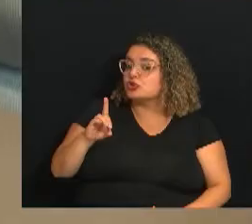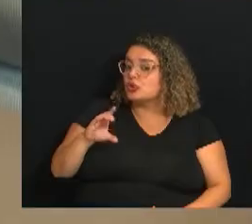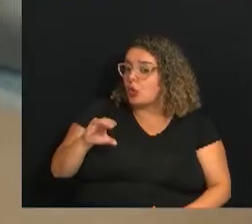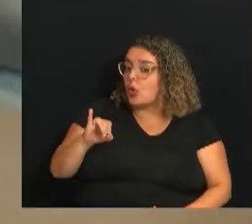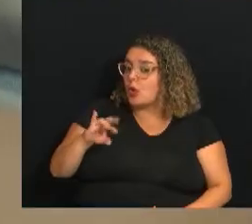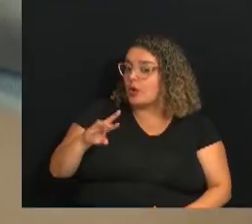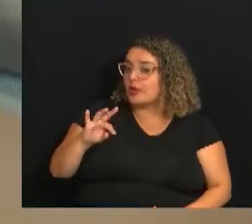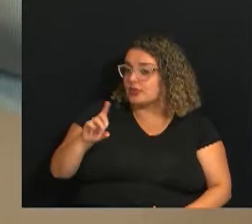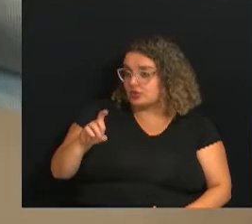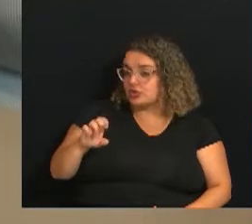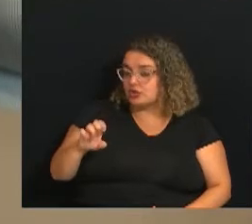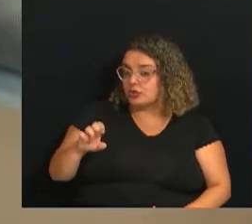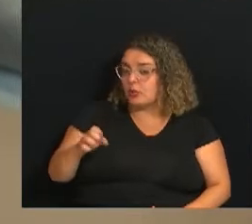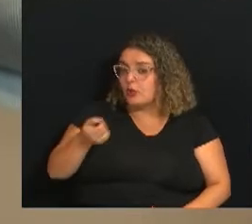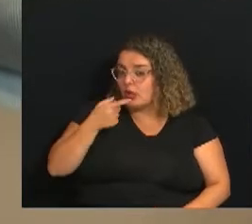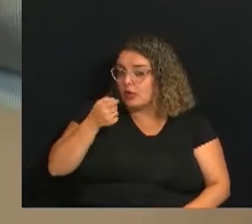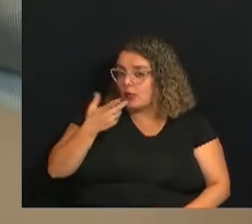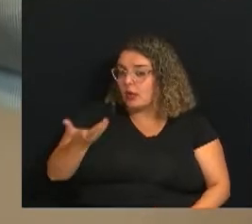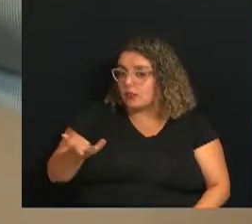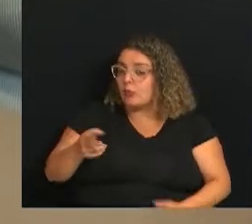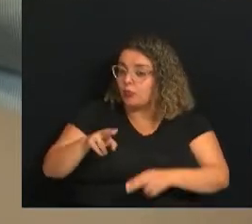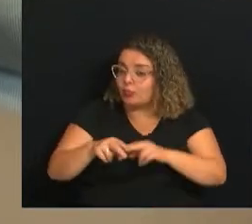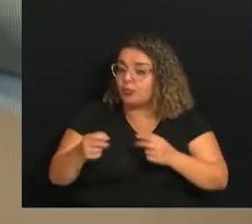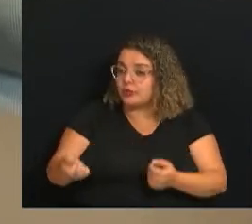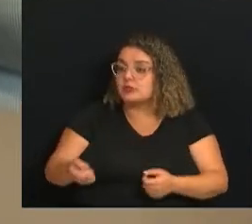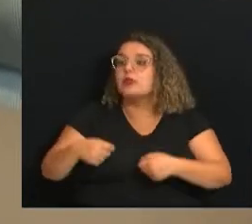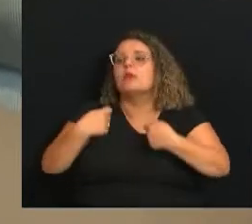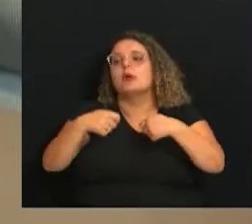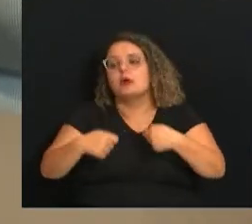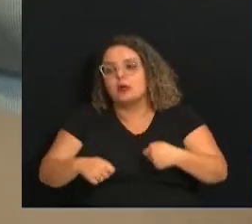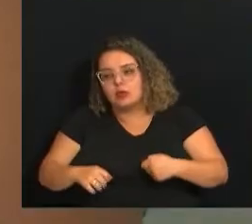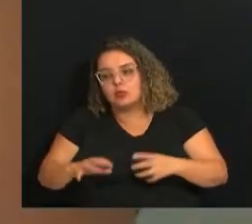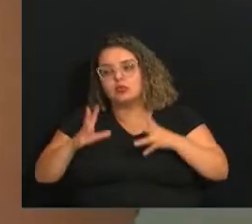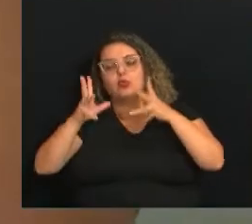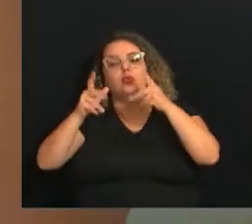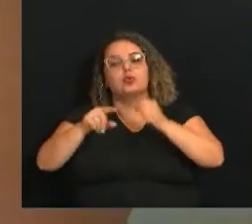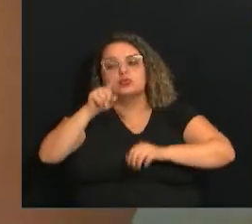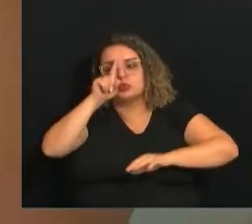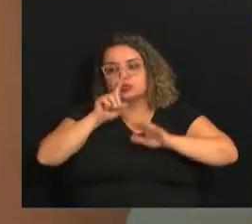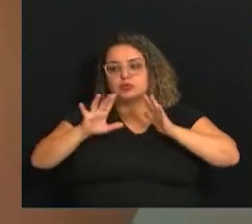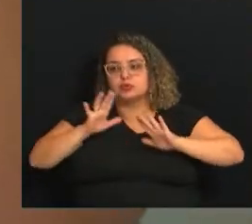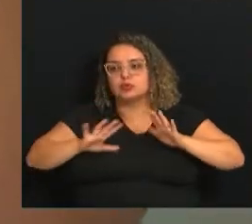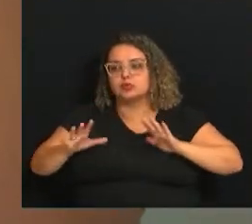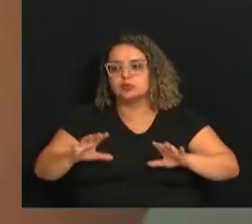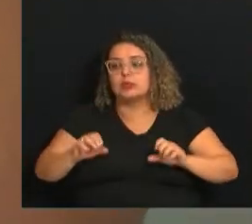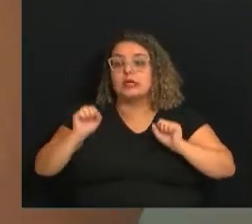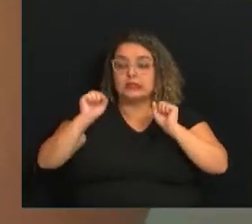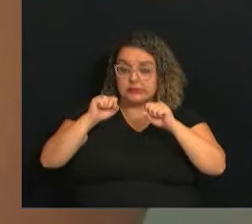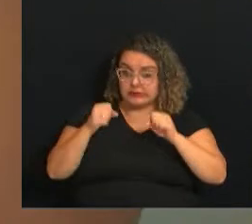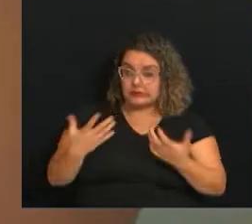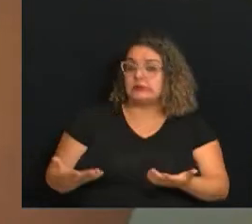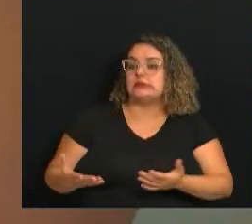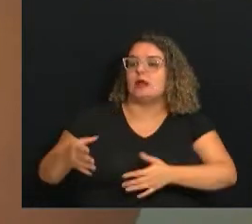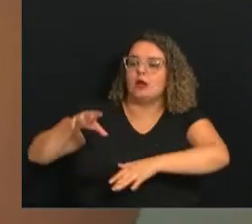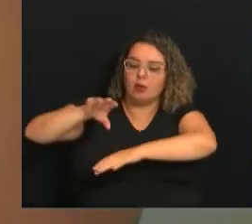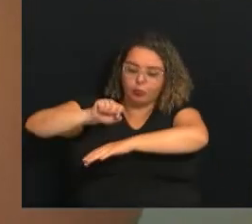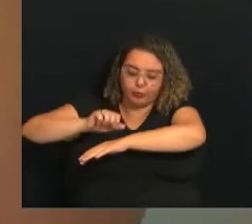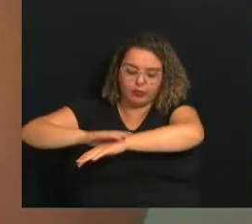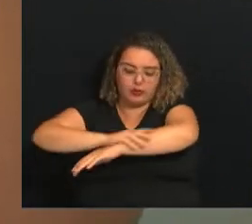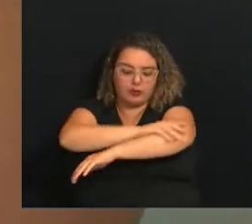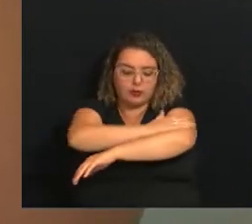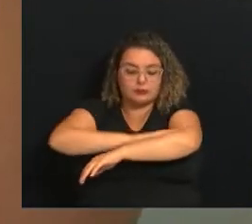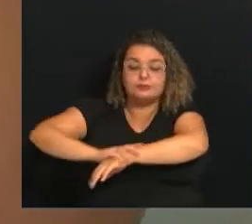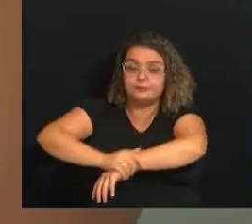resultado. Por isso, a Anne precisa tomar todos os cuidados. Sim, eu sempre carrego o repelente, né, que é o